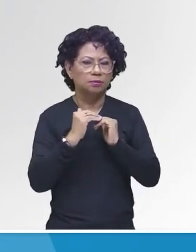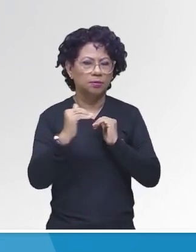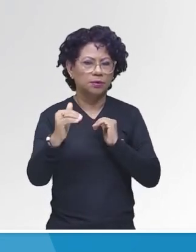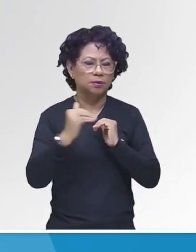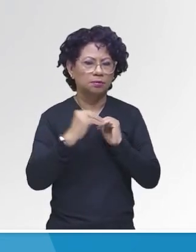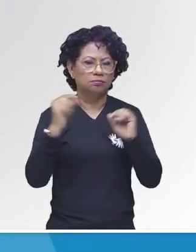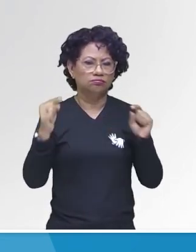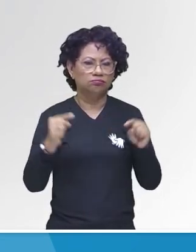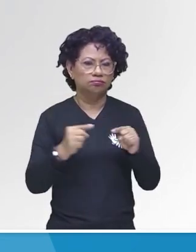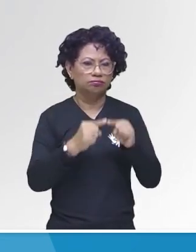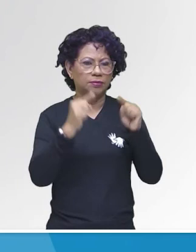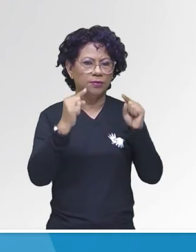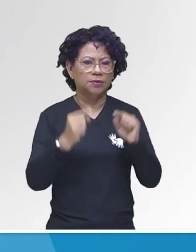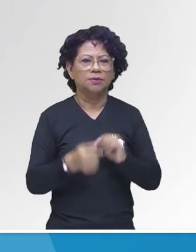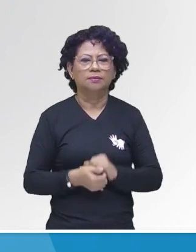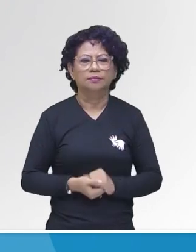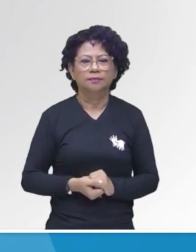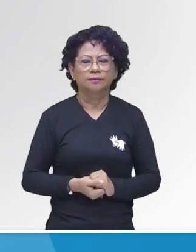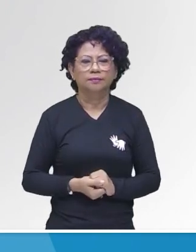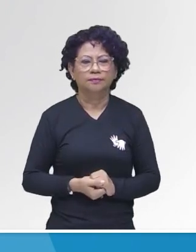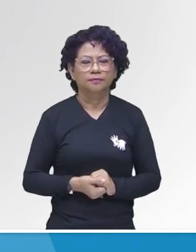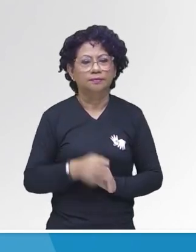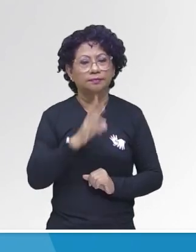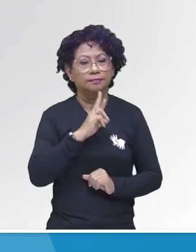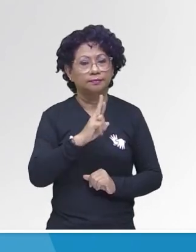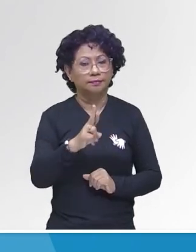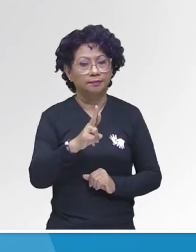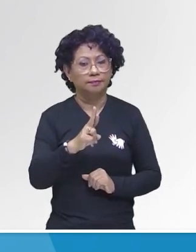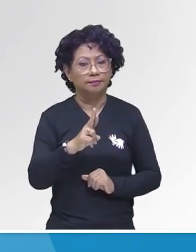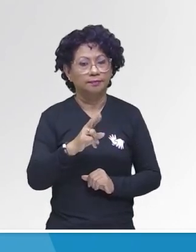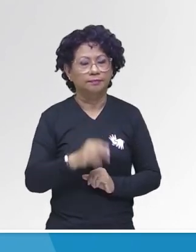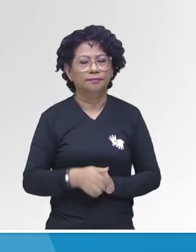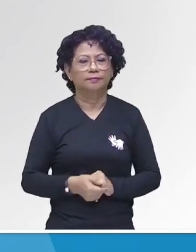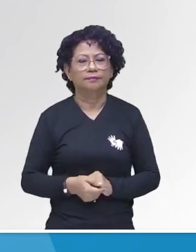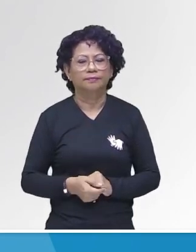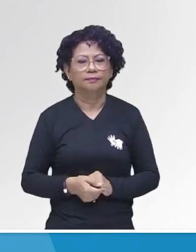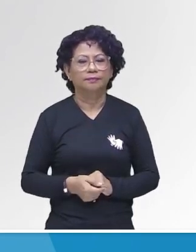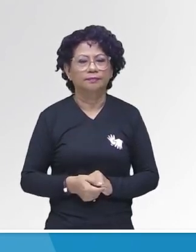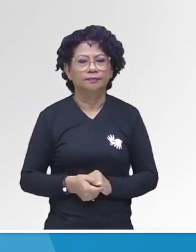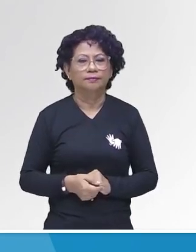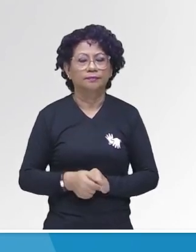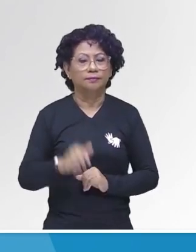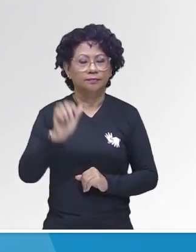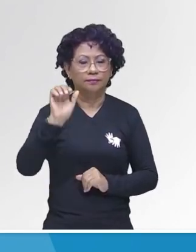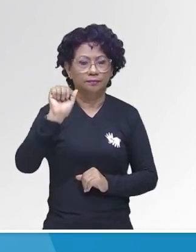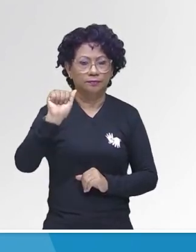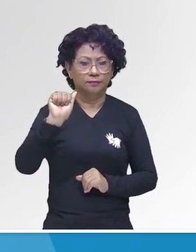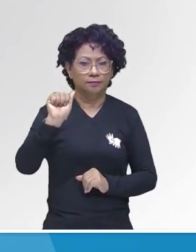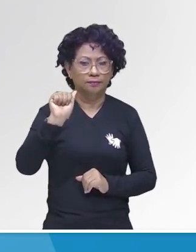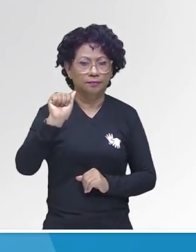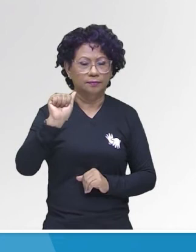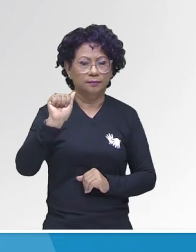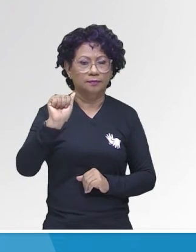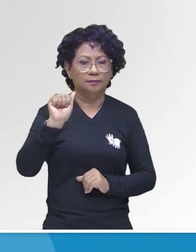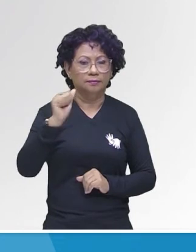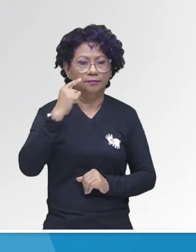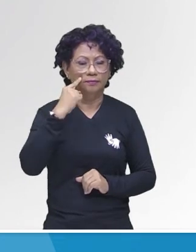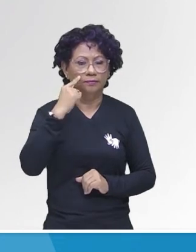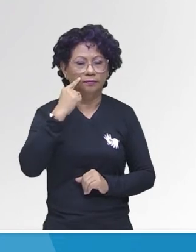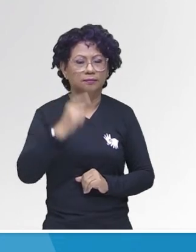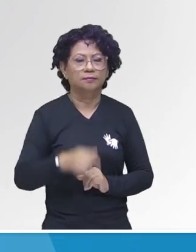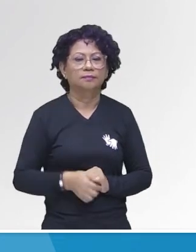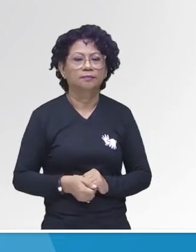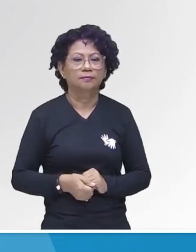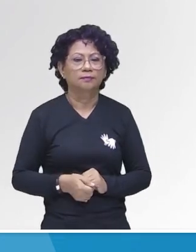A? Então, aí a gente vai responder aqui. O vértice A, cadê? O